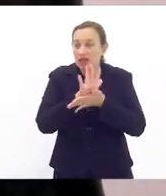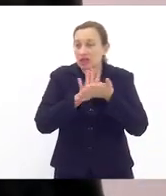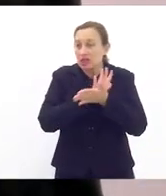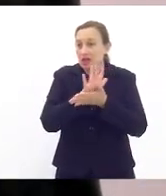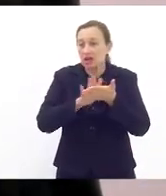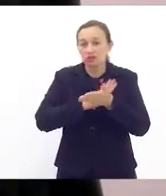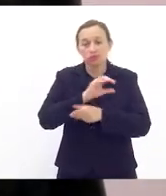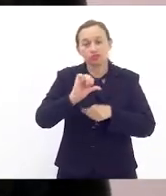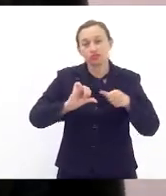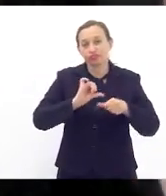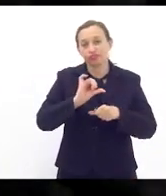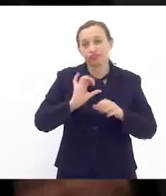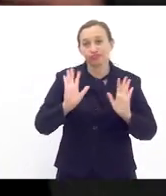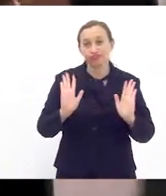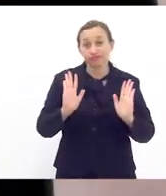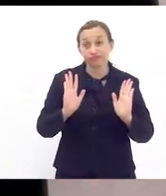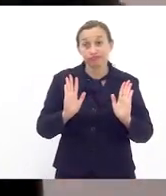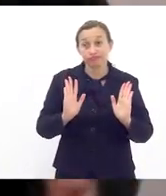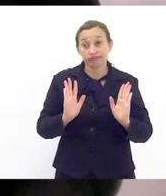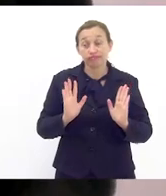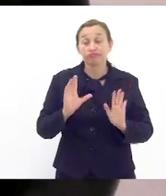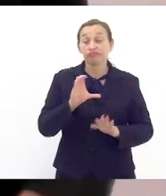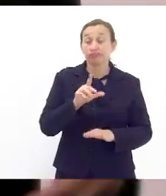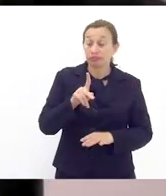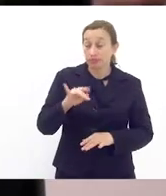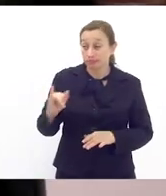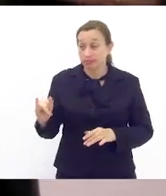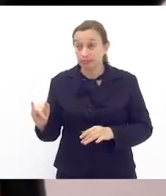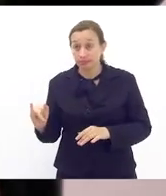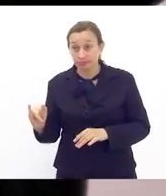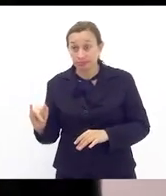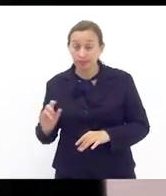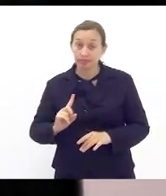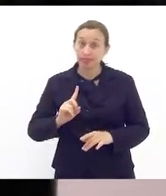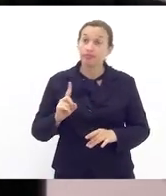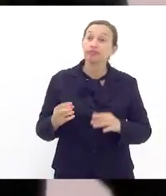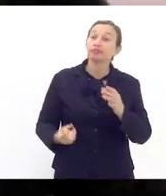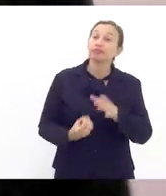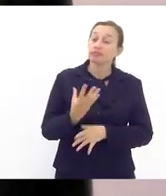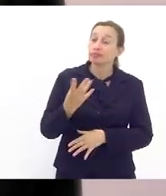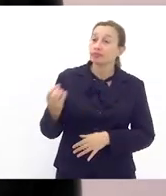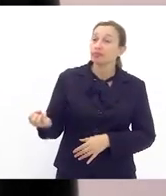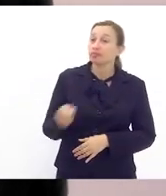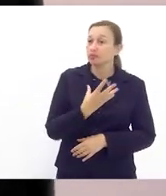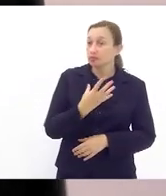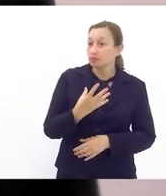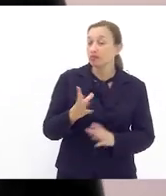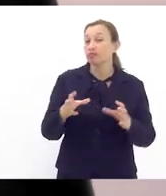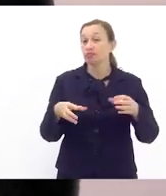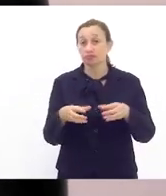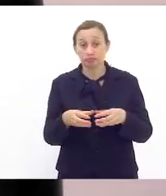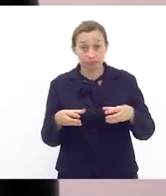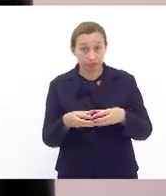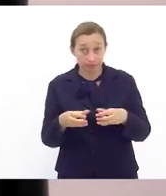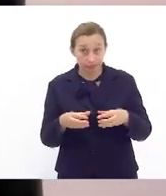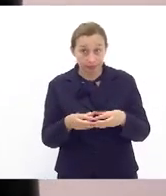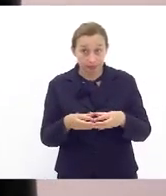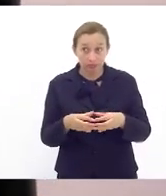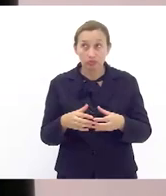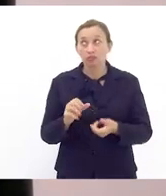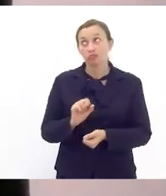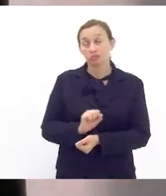mudou veio CPI tá sendo criado essa nova comissão né Eu